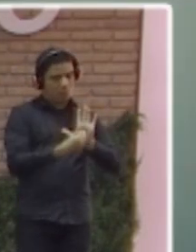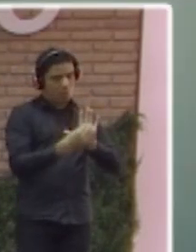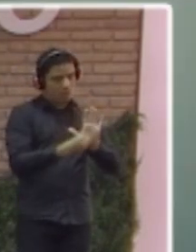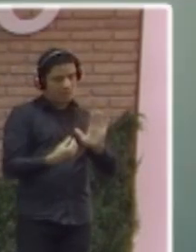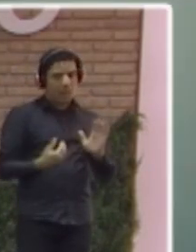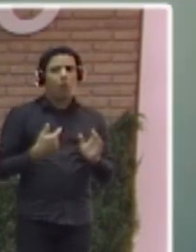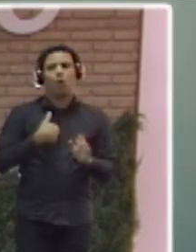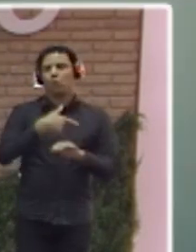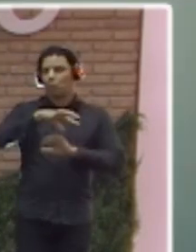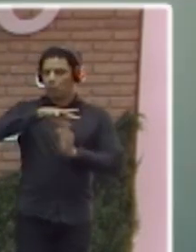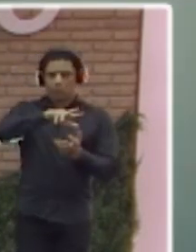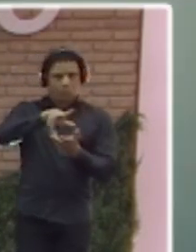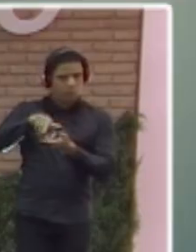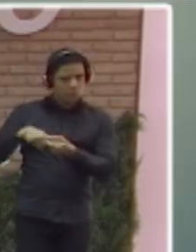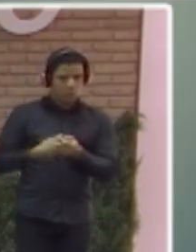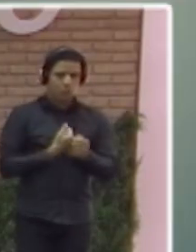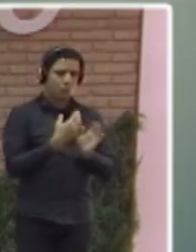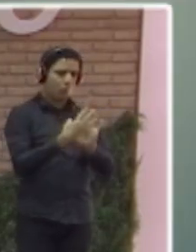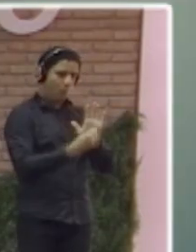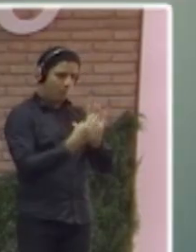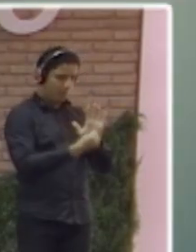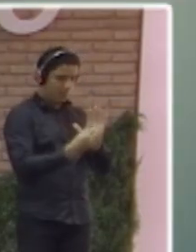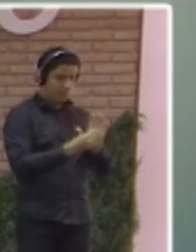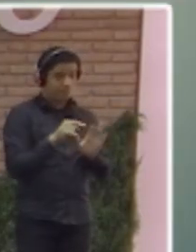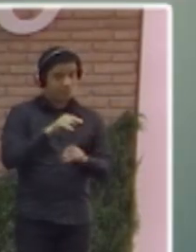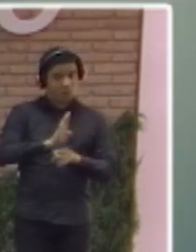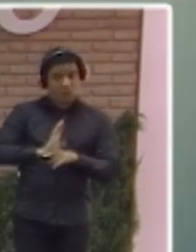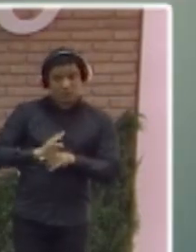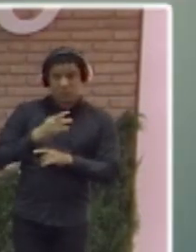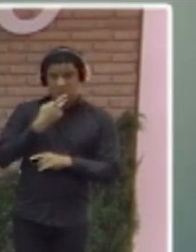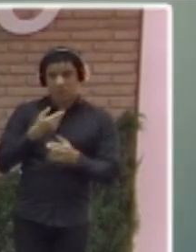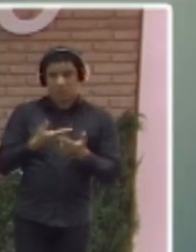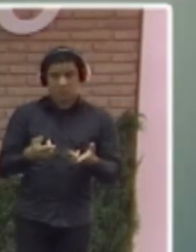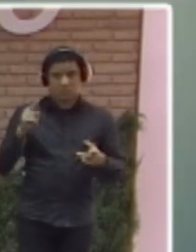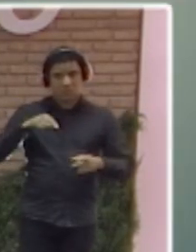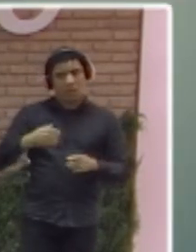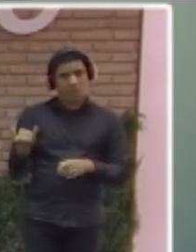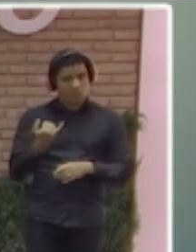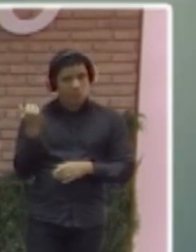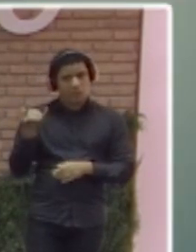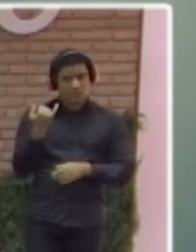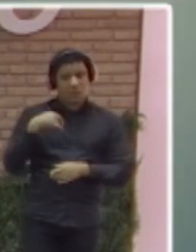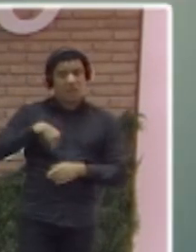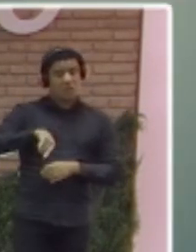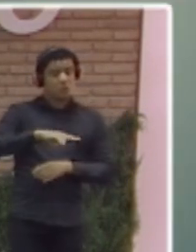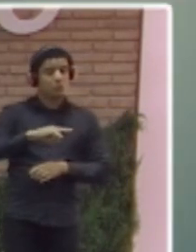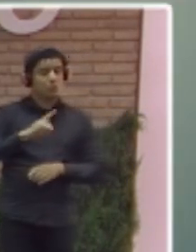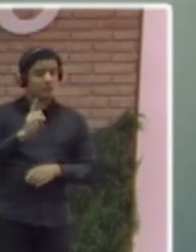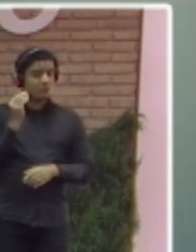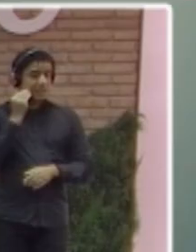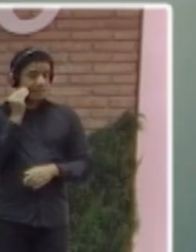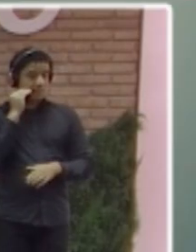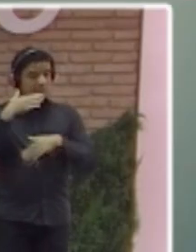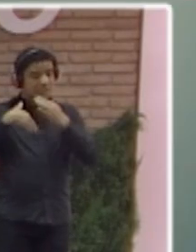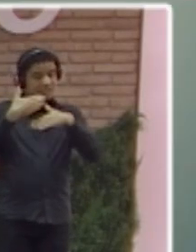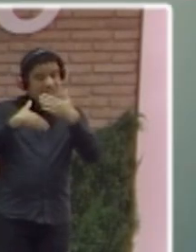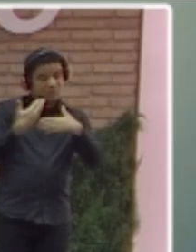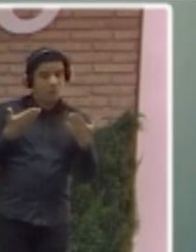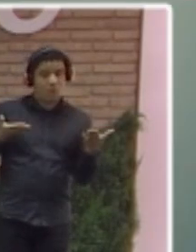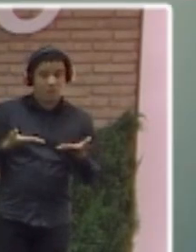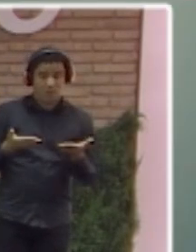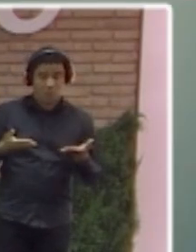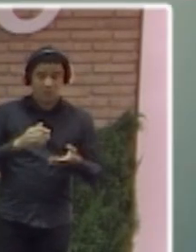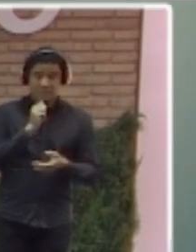No vídeo, eles falam algumas coisas que são extremamente importantes para o que a gente está tentando desenvolver hoje. E